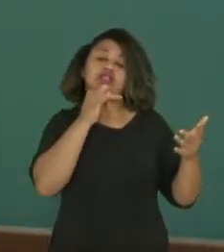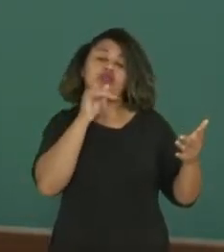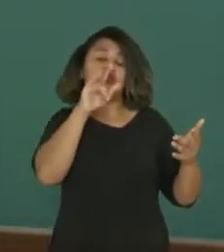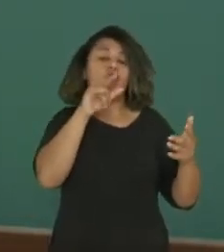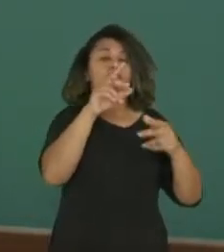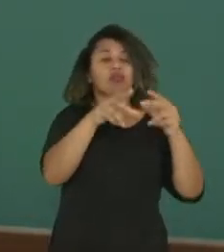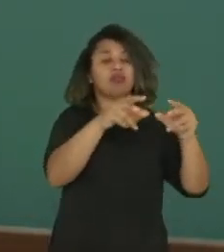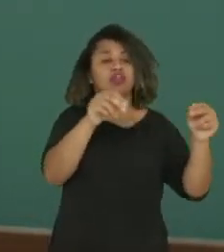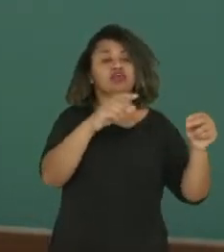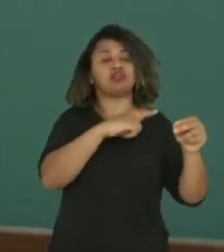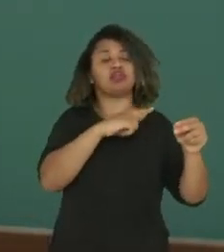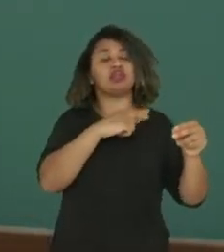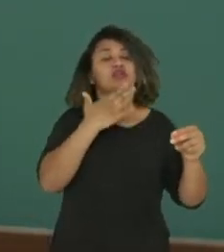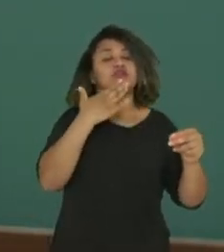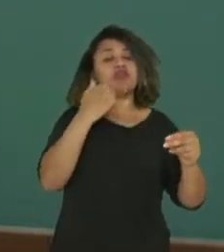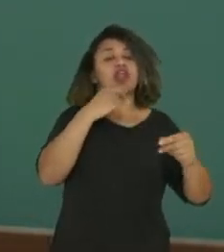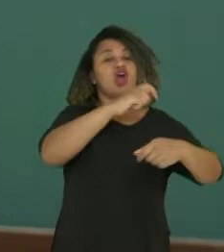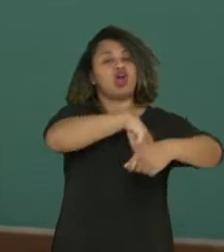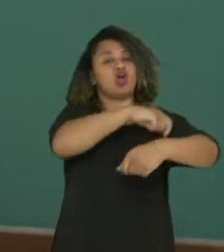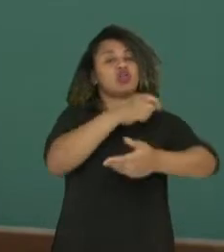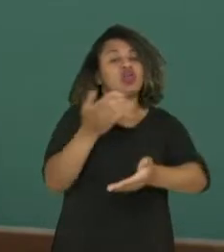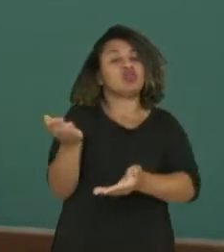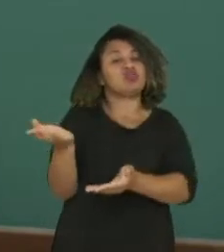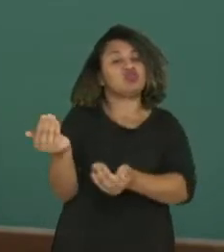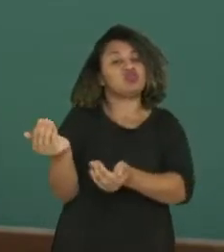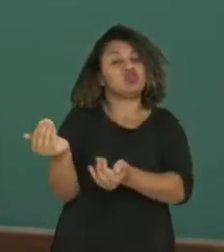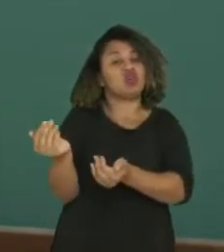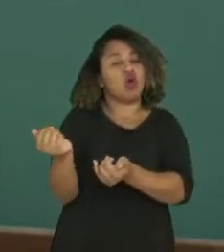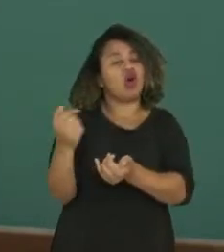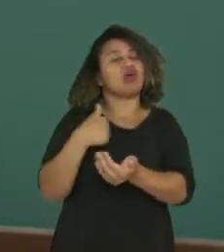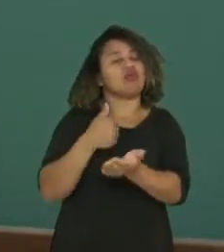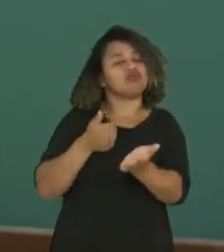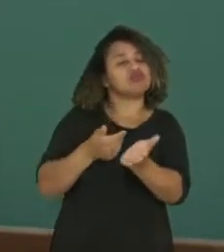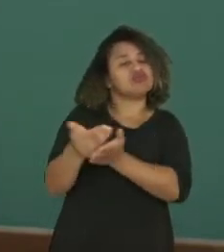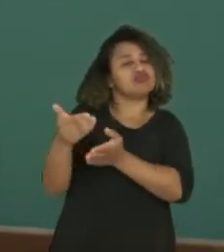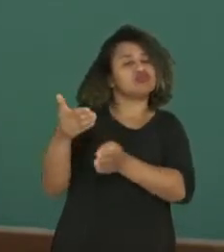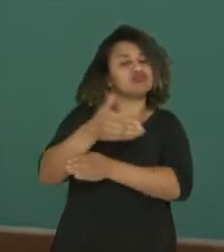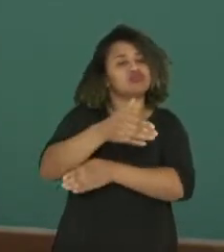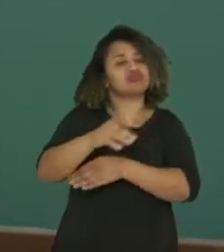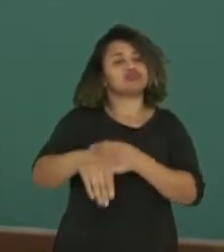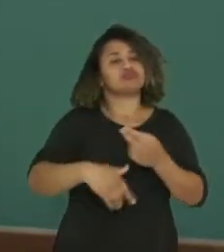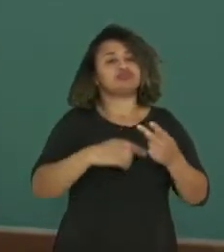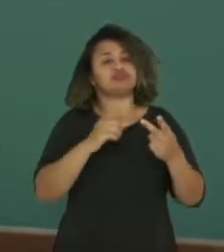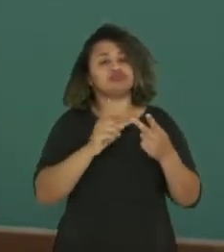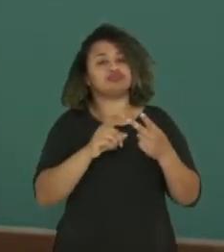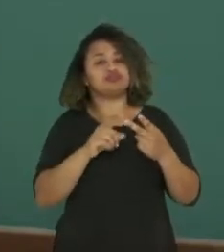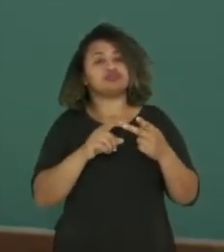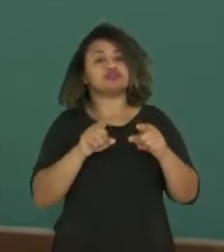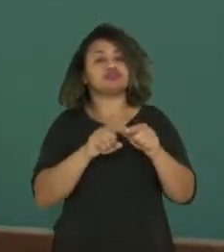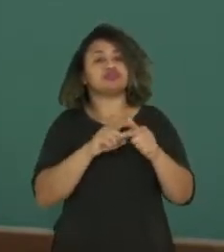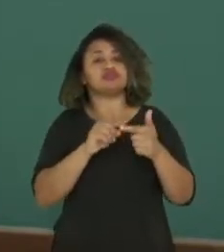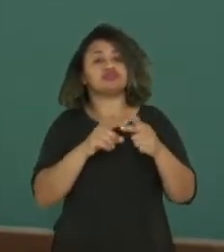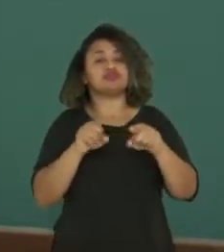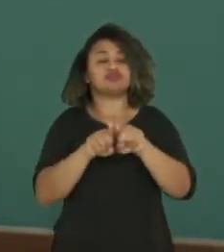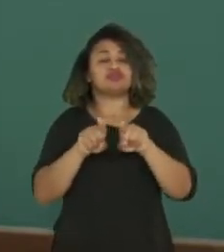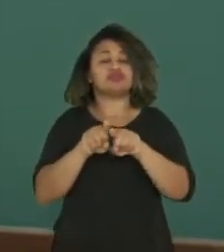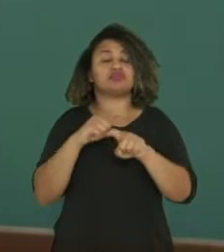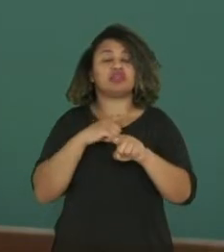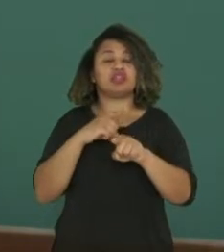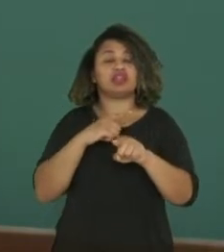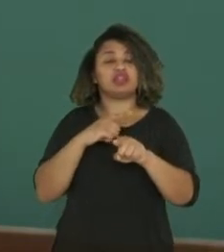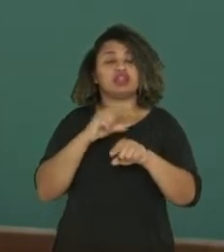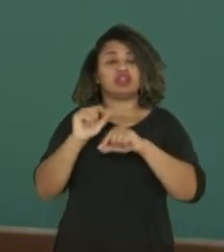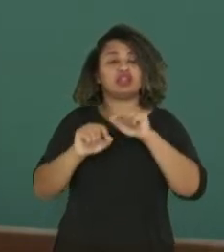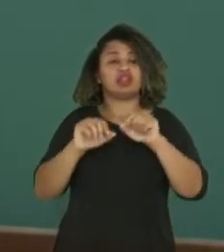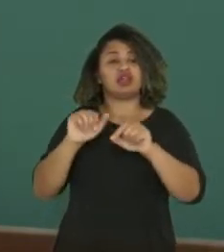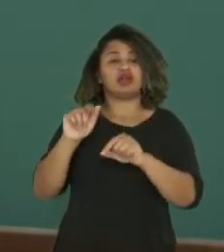está iniciando o experimento aí na culinária. Mejor panadero, ou seja, melhor padeiro, presta atenção